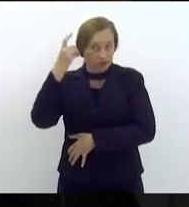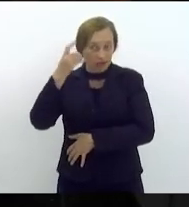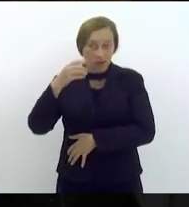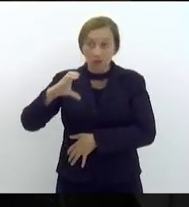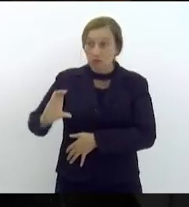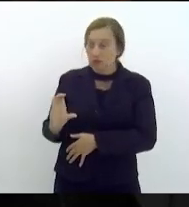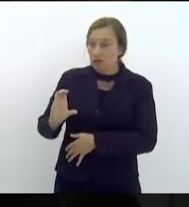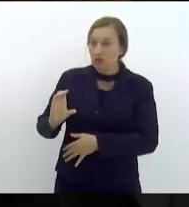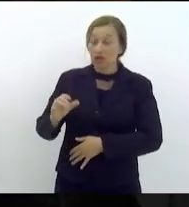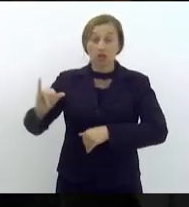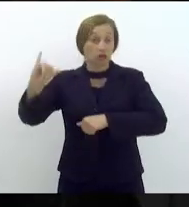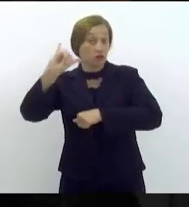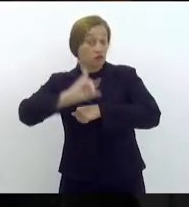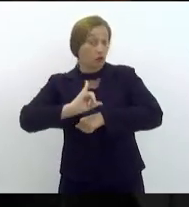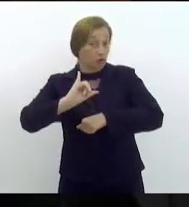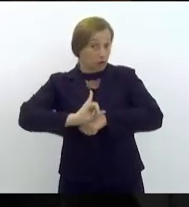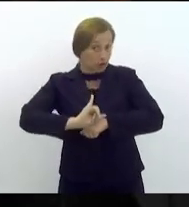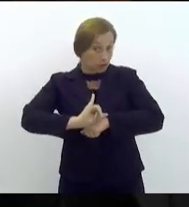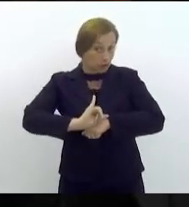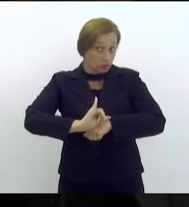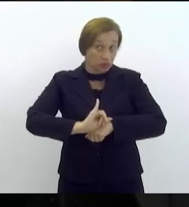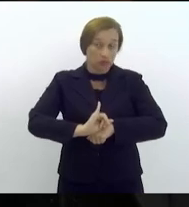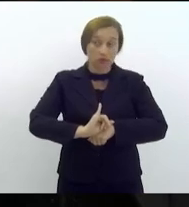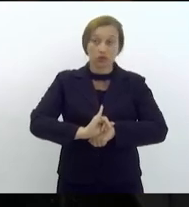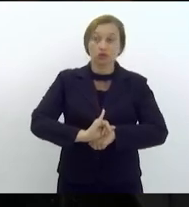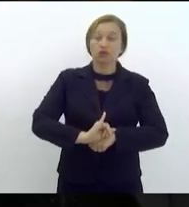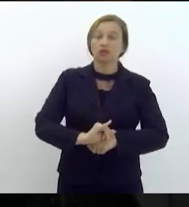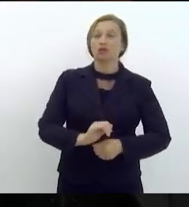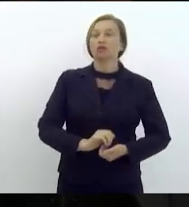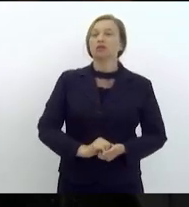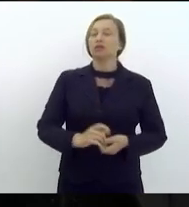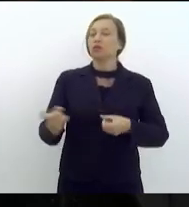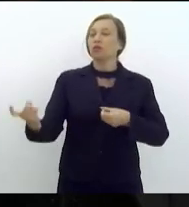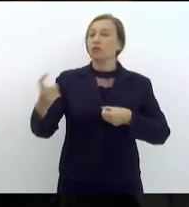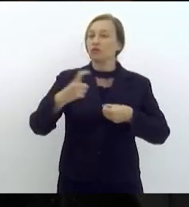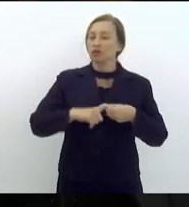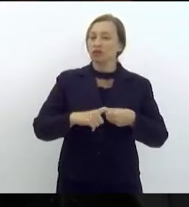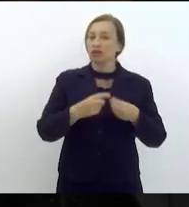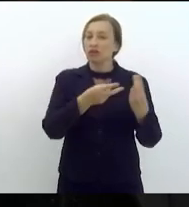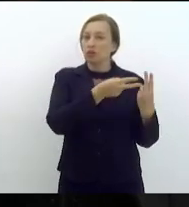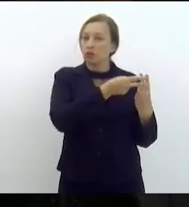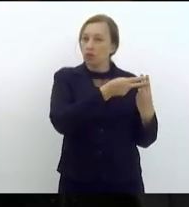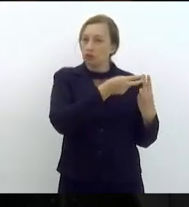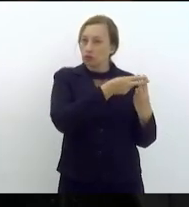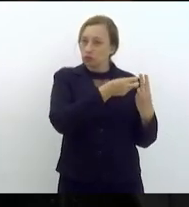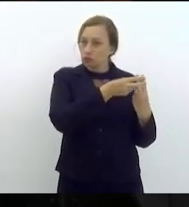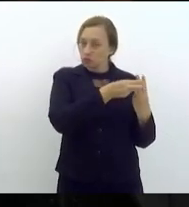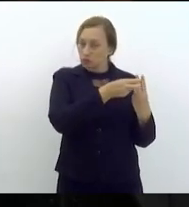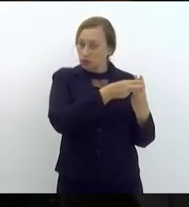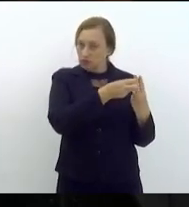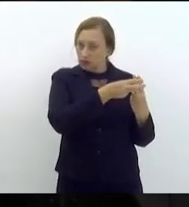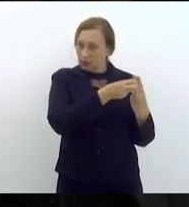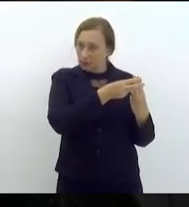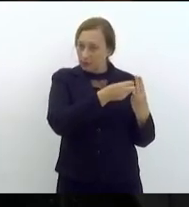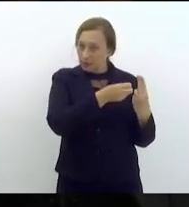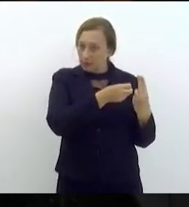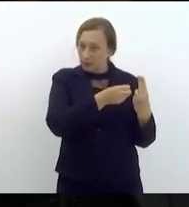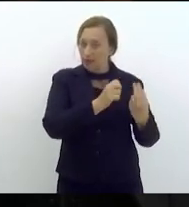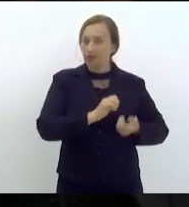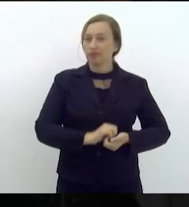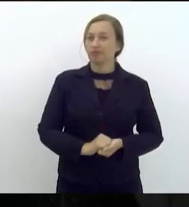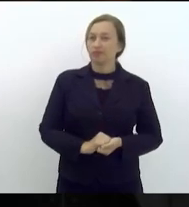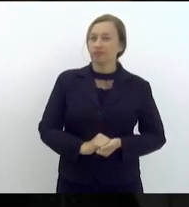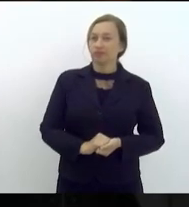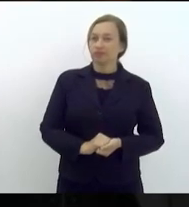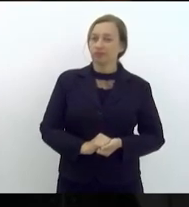que volta redonda conveniada com o SUS aplica